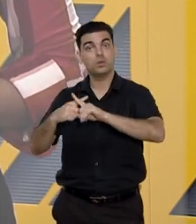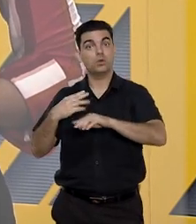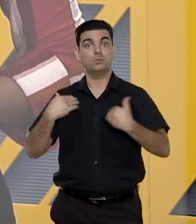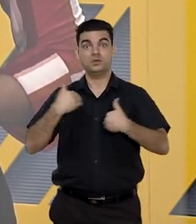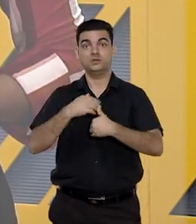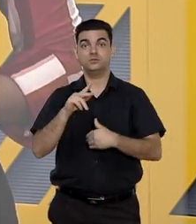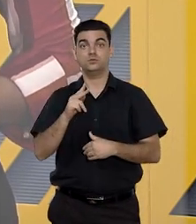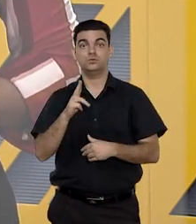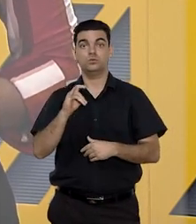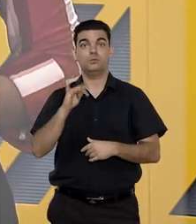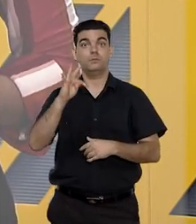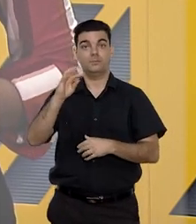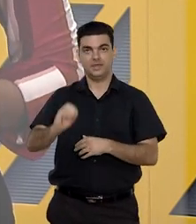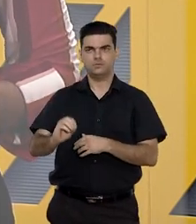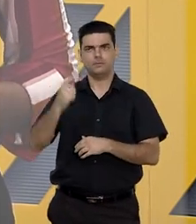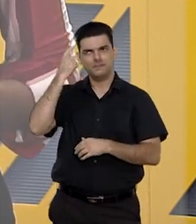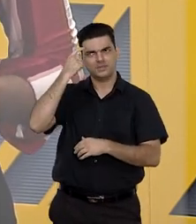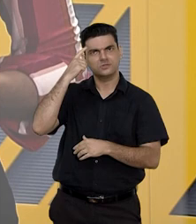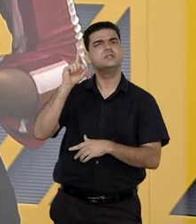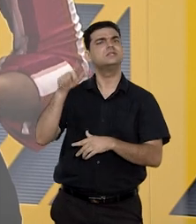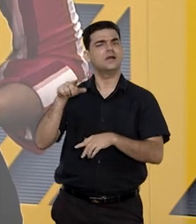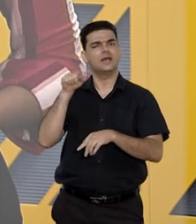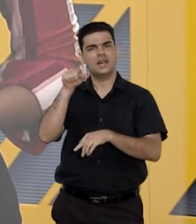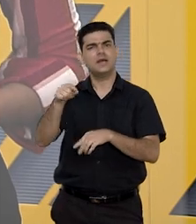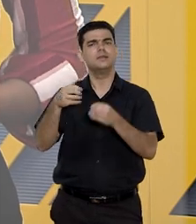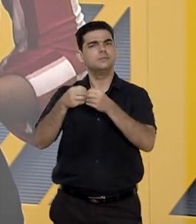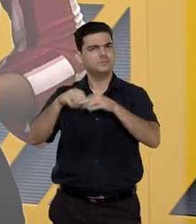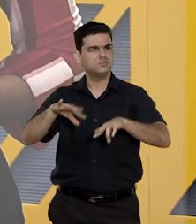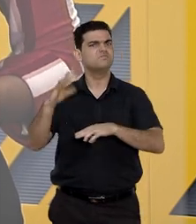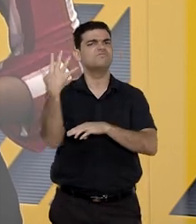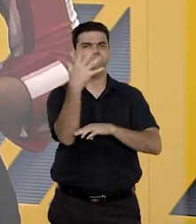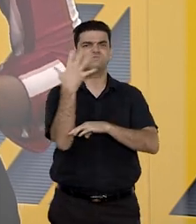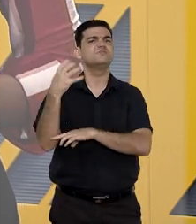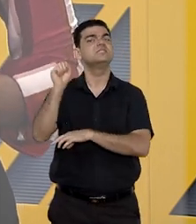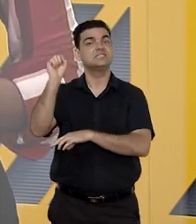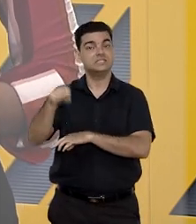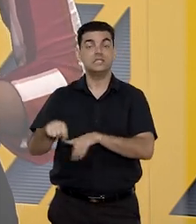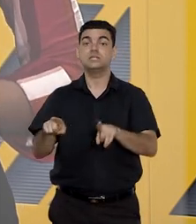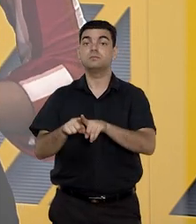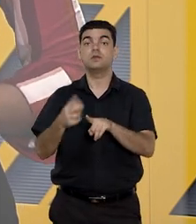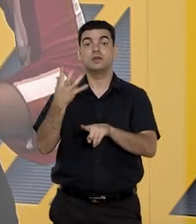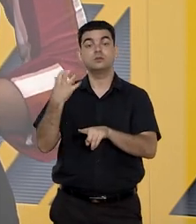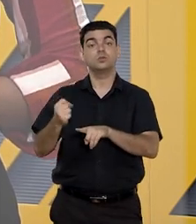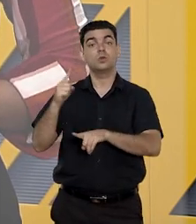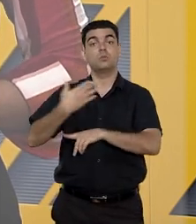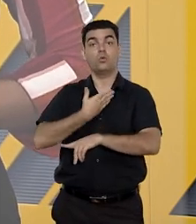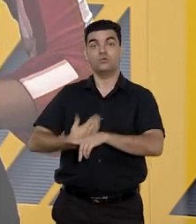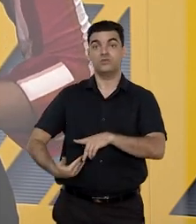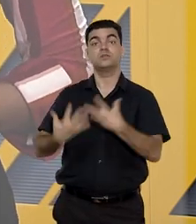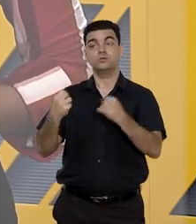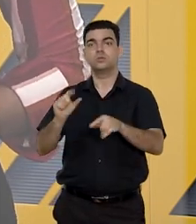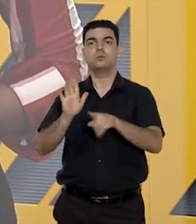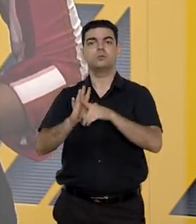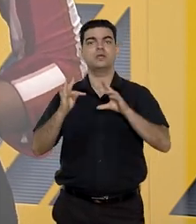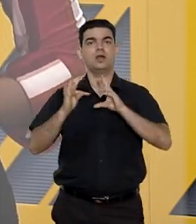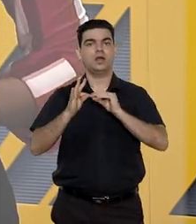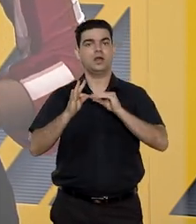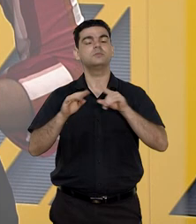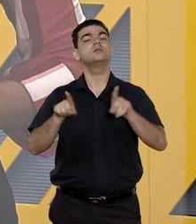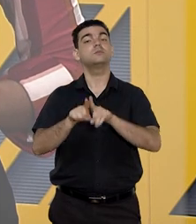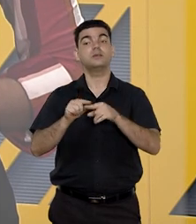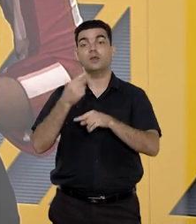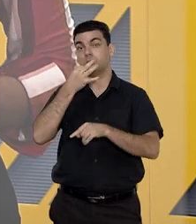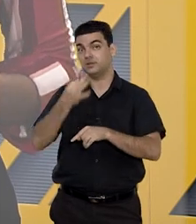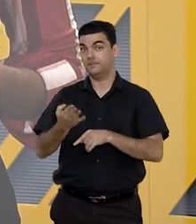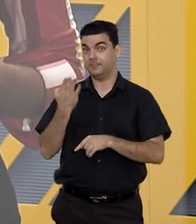O ministro Humberto Martins concluiu que ficou demonstrado dano urbanístico e deferiu o pedido do governo e da Terracap sob